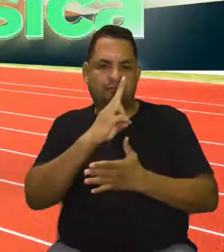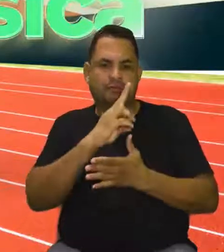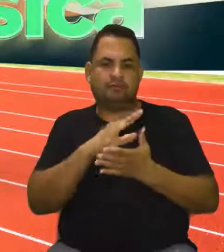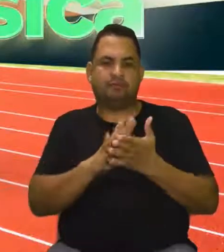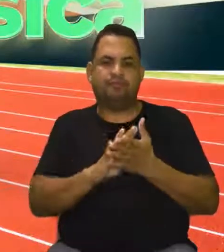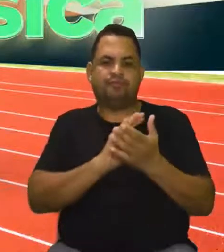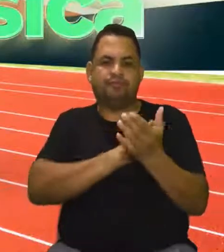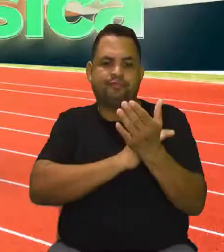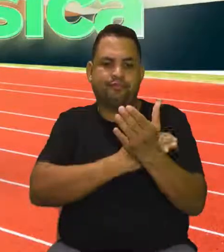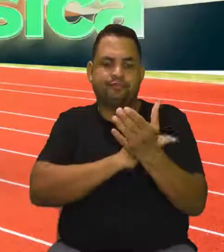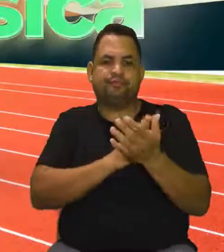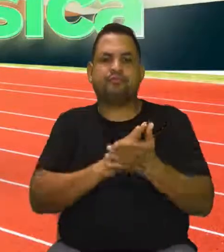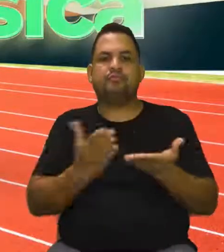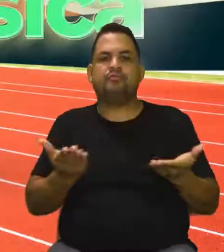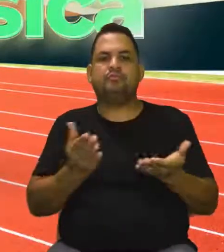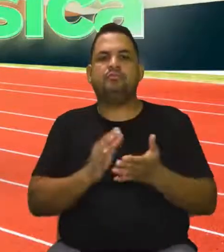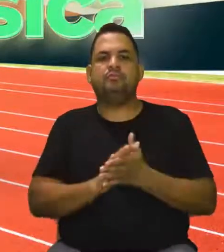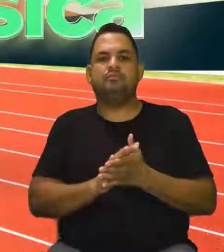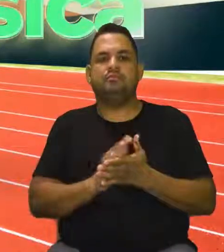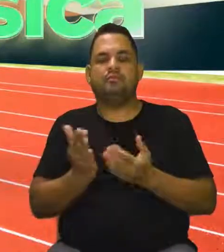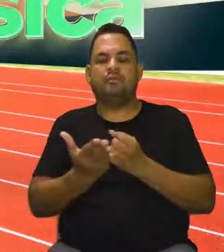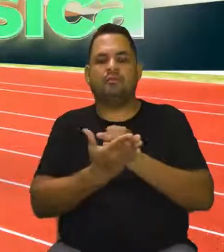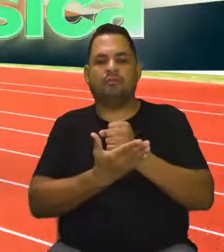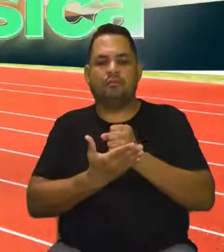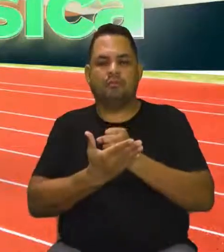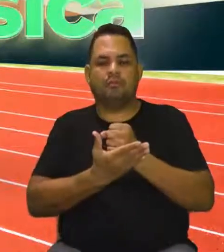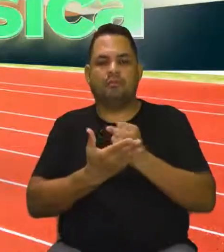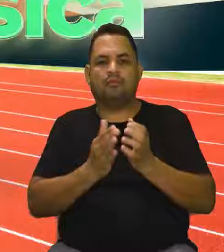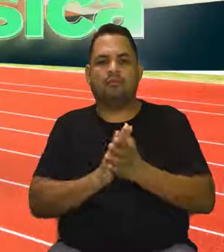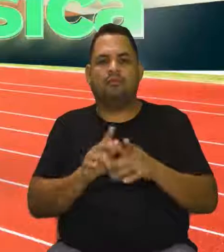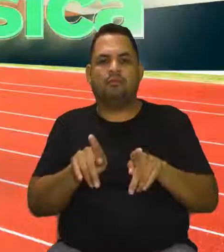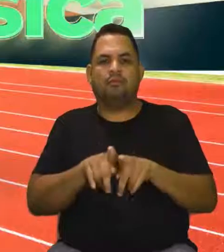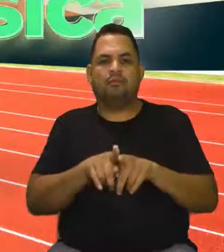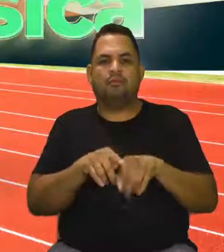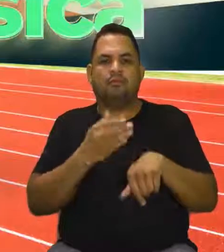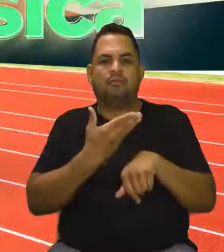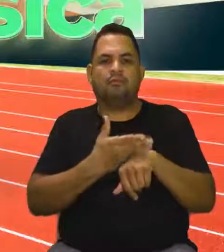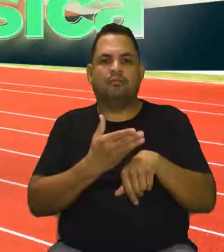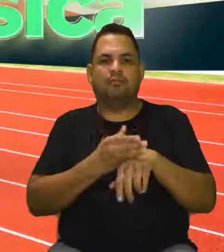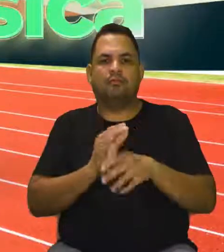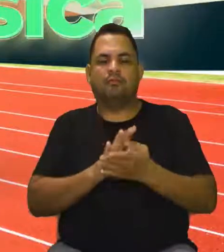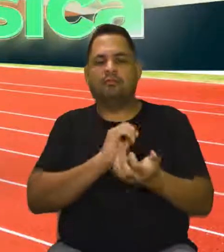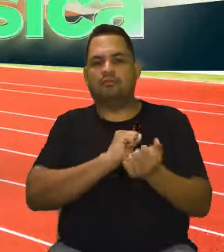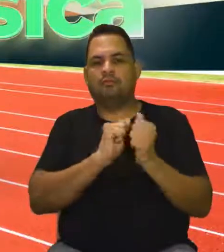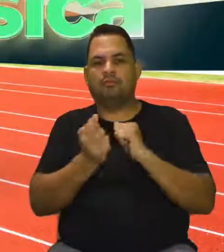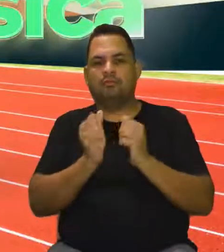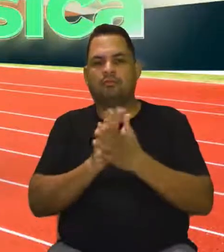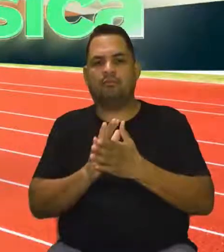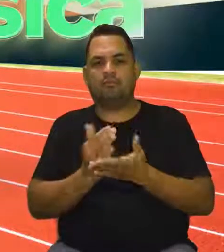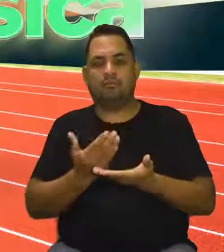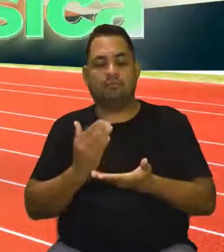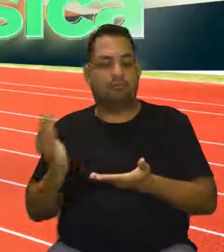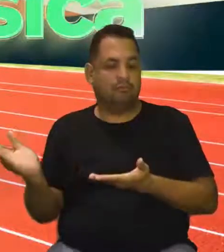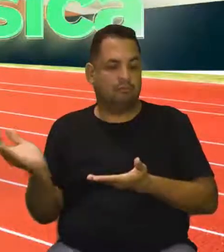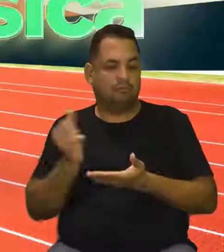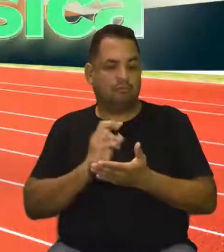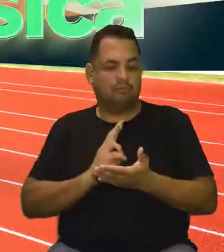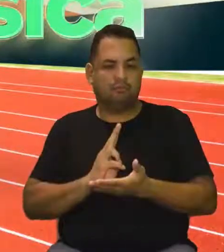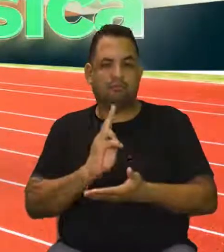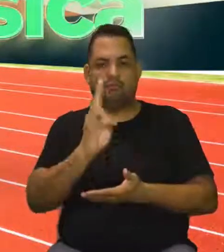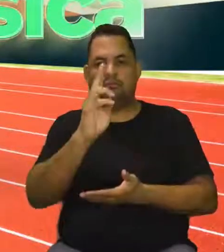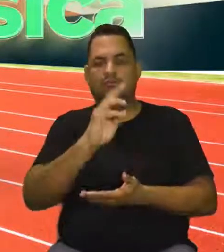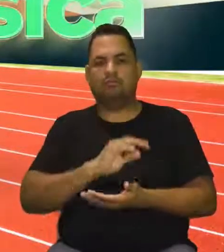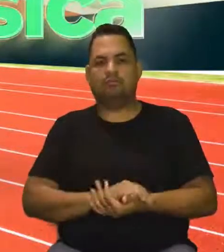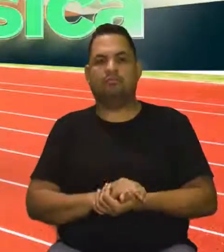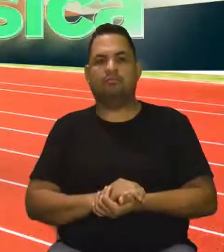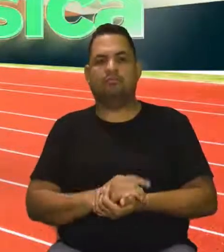essa musculatura vai ser base também para a prática de esportes. Vamos seguir? Continua comigo